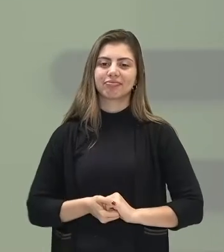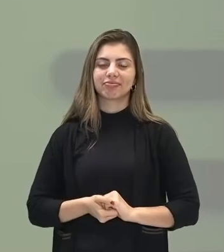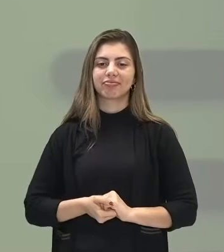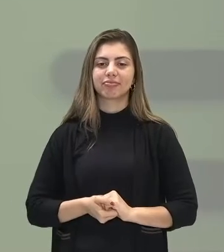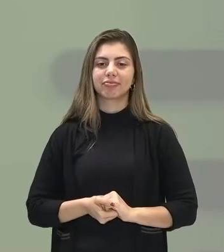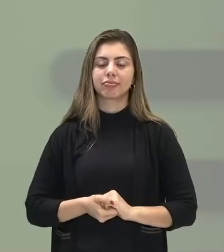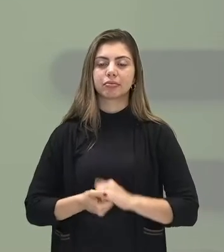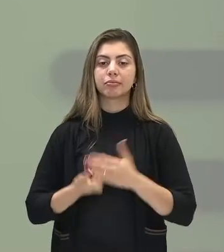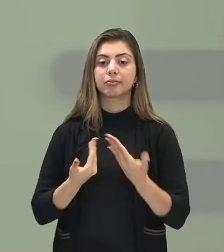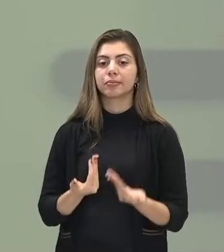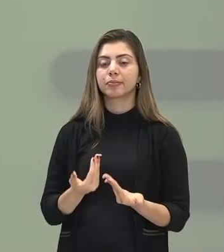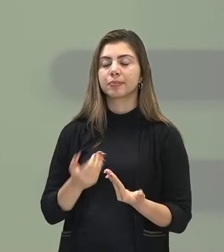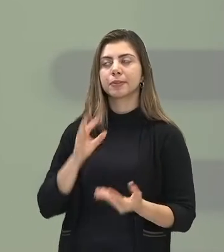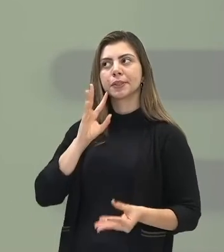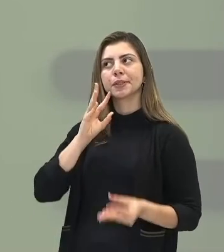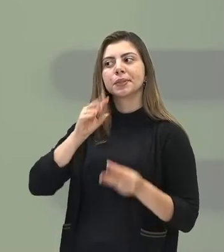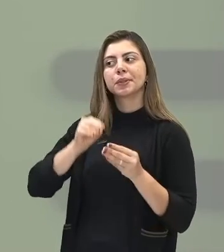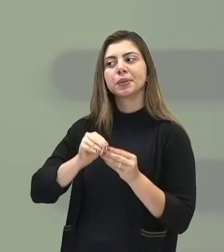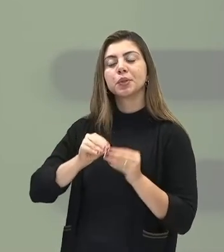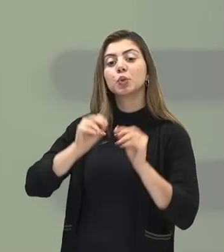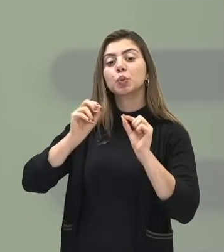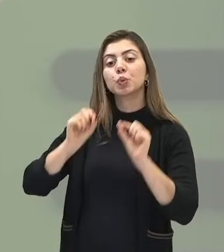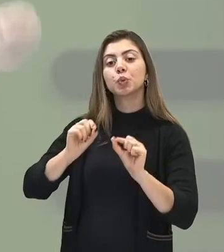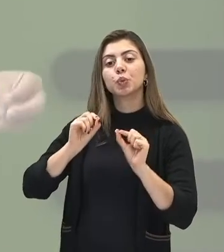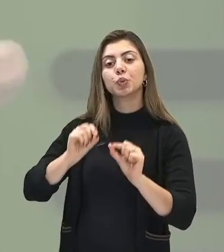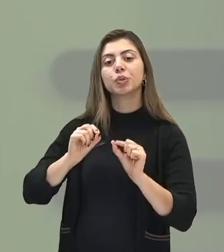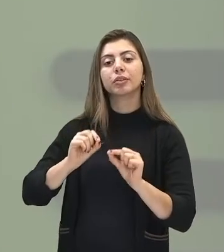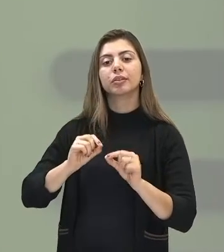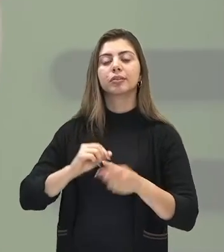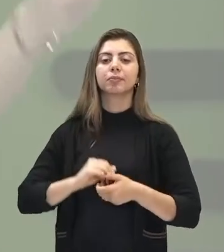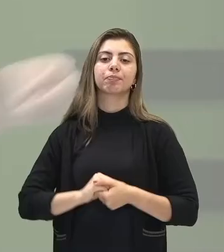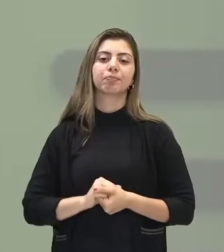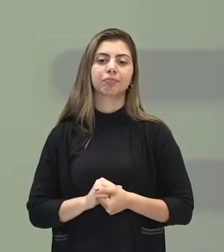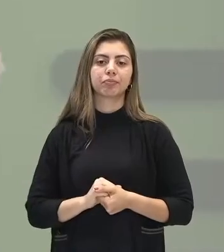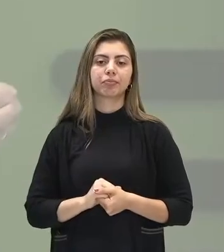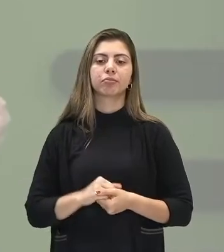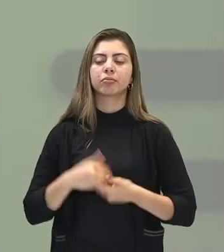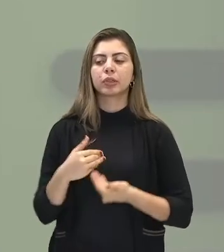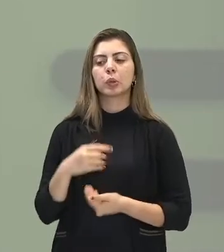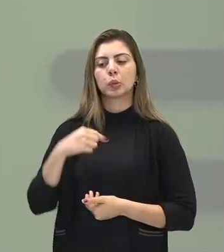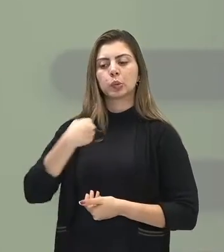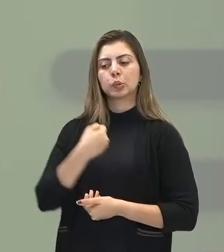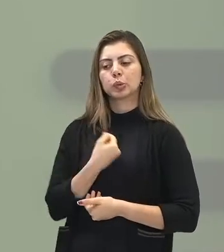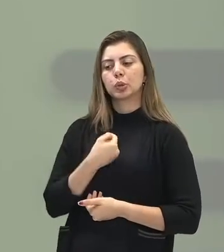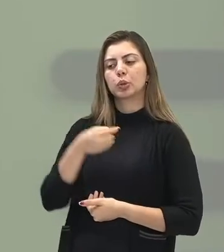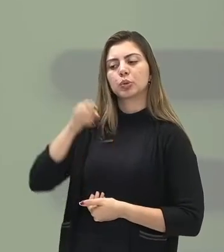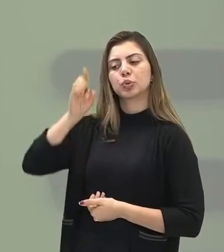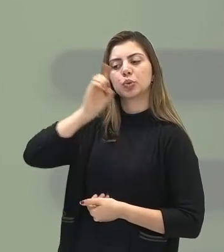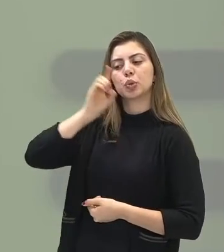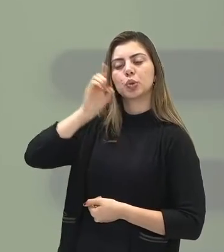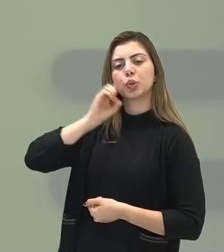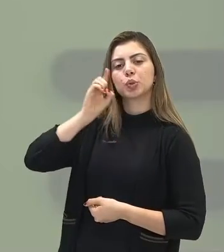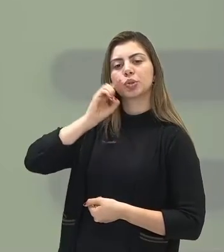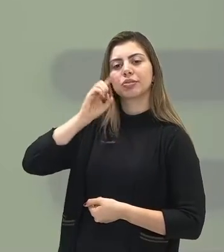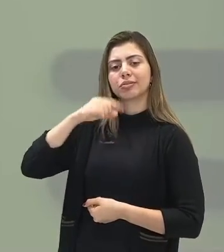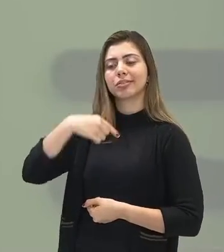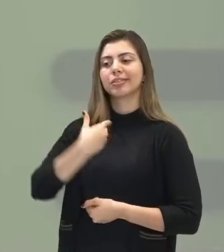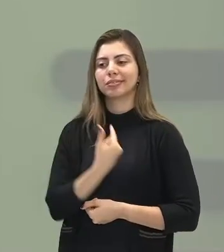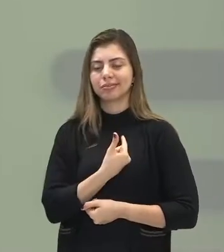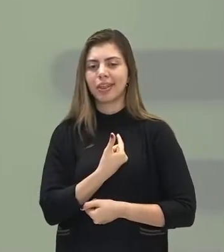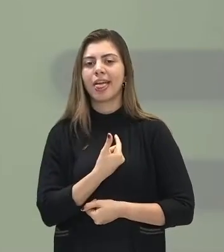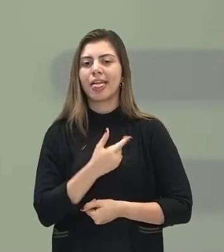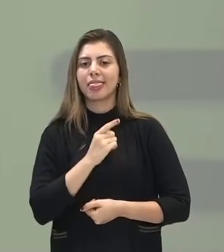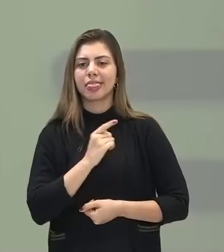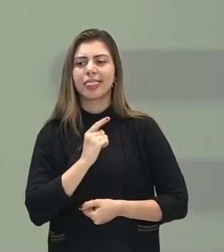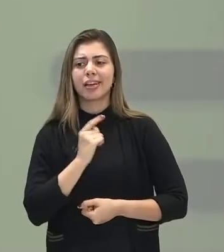eu posso concluir, né? Que no meu cotidiano eu tenho essas